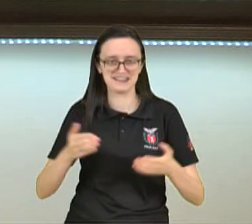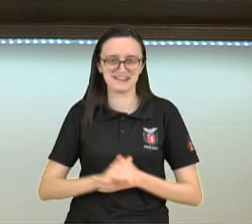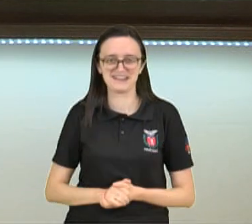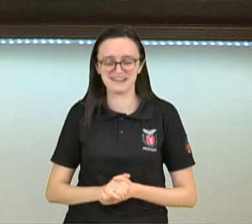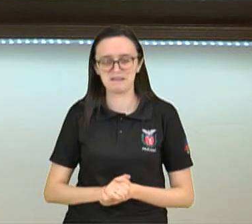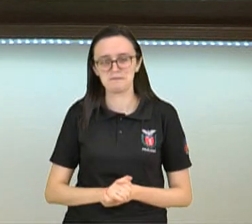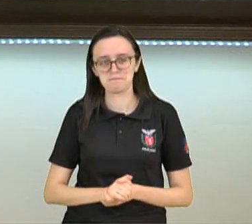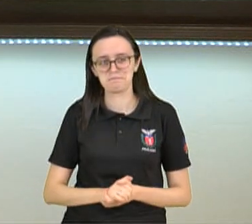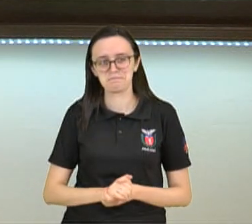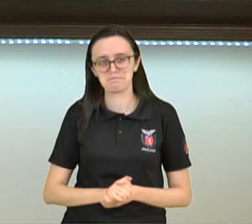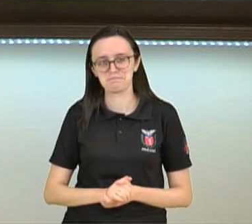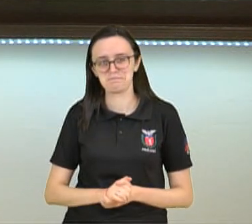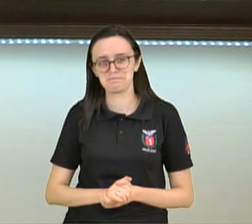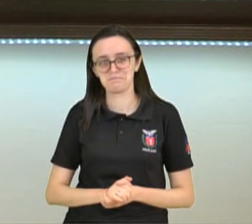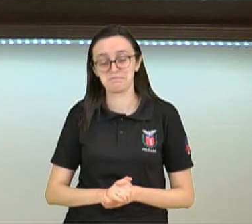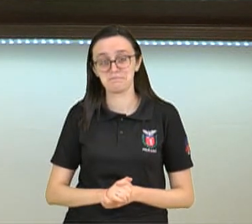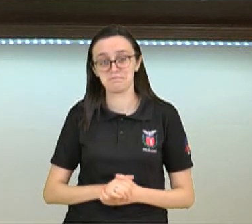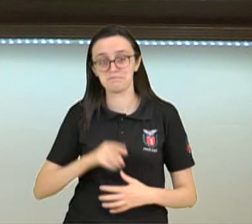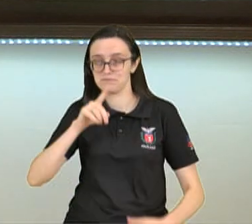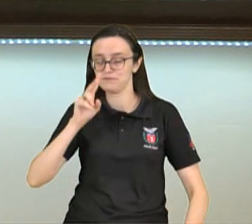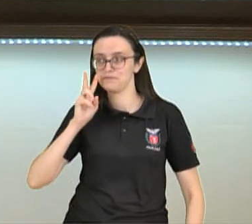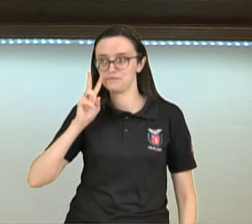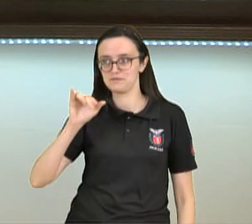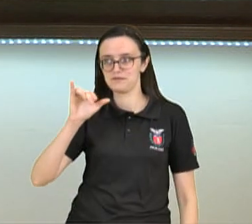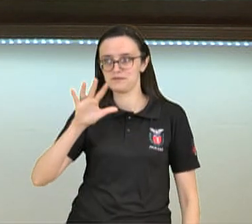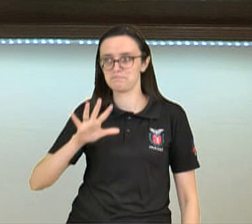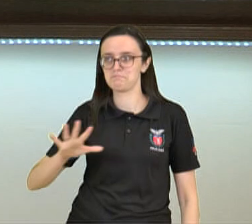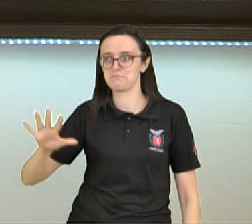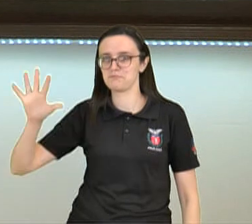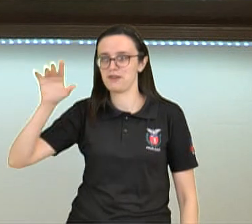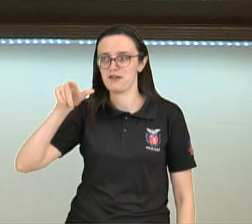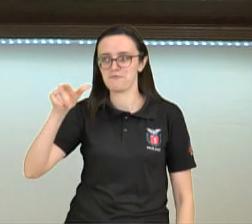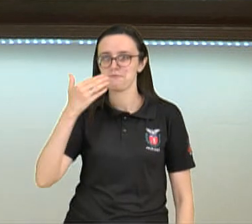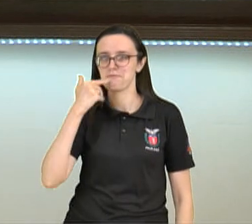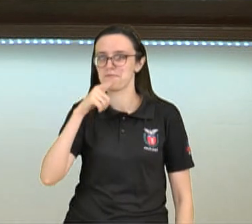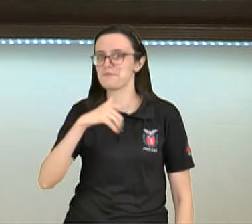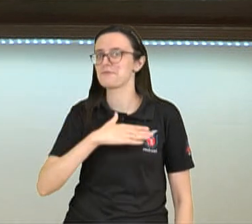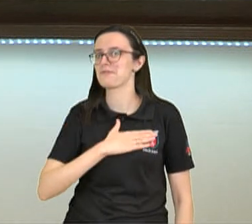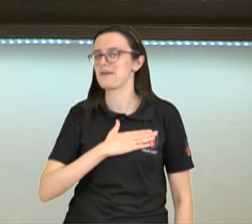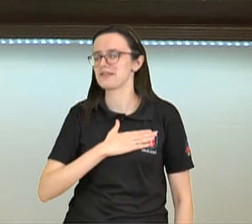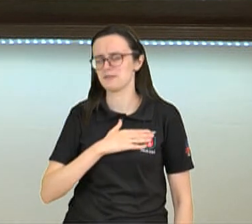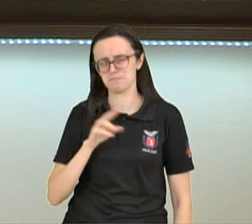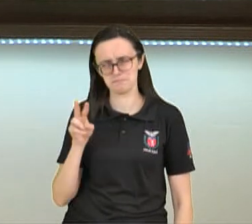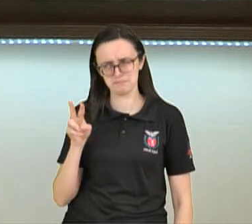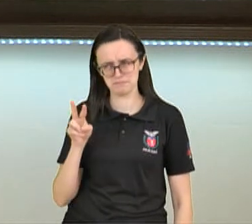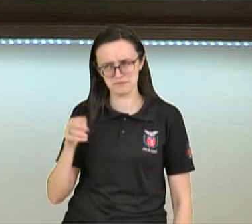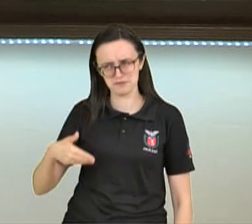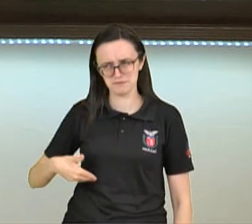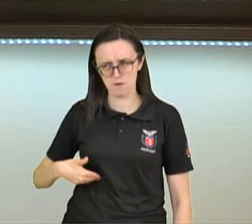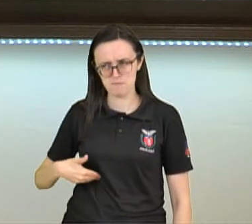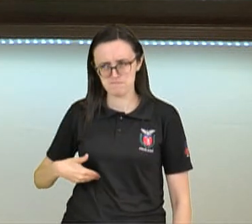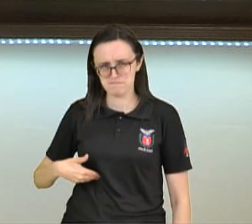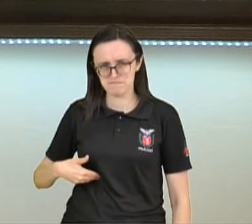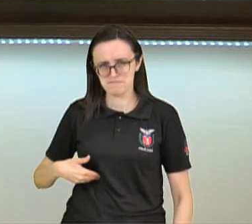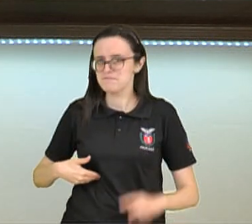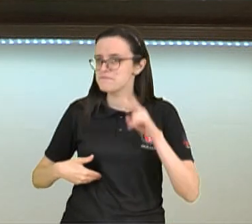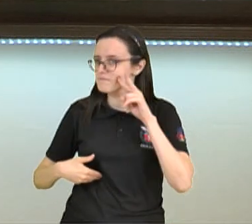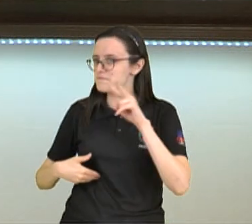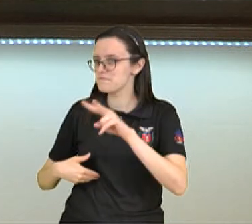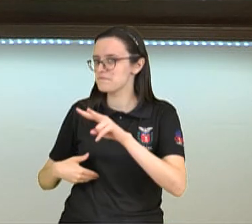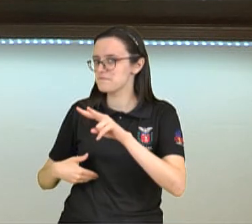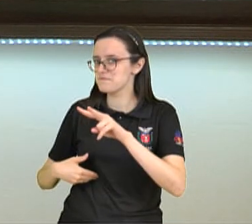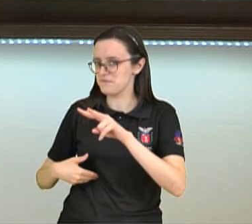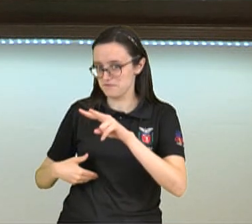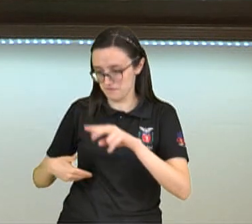vamos refletir um pouquinho. Quando você vê uma imagem de uma comida que você gosta muito, você nem tá com fome, você começa a olhar, já começa a sentir